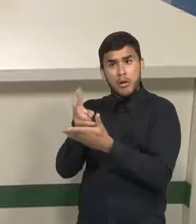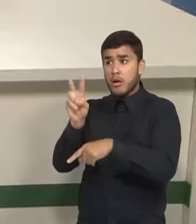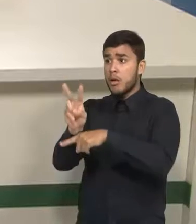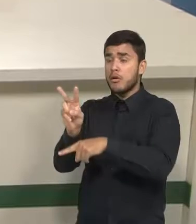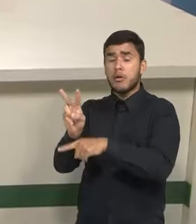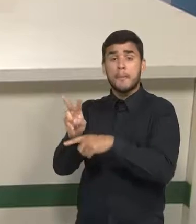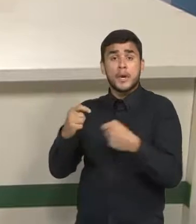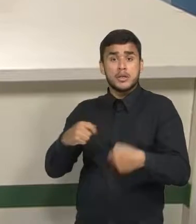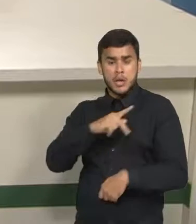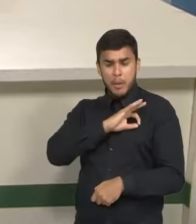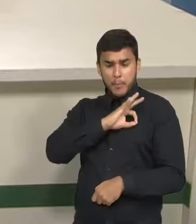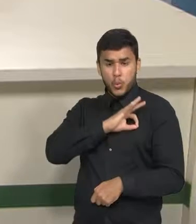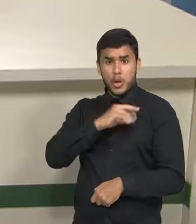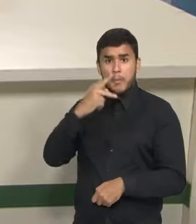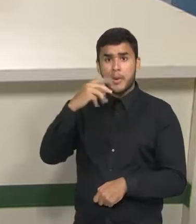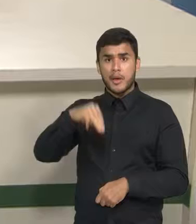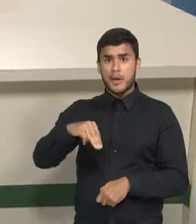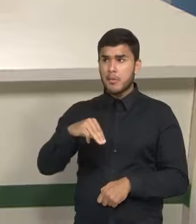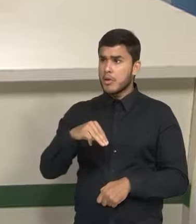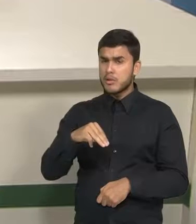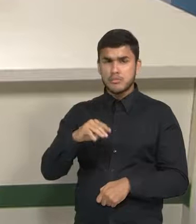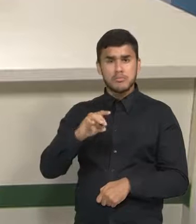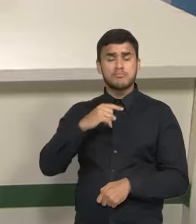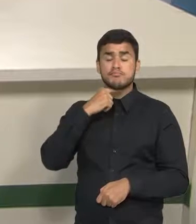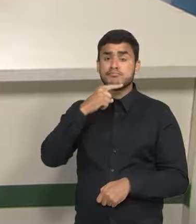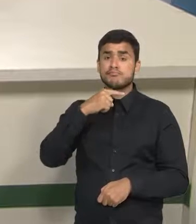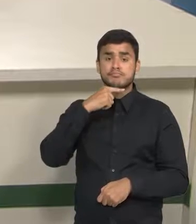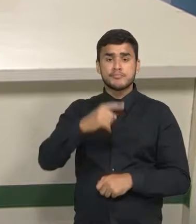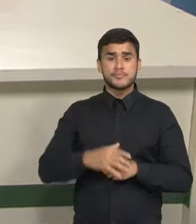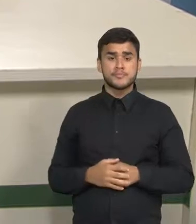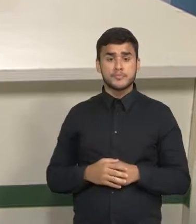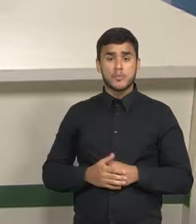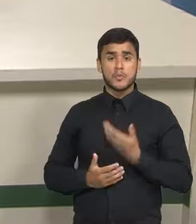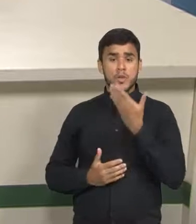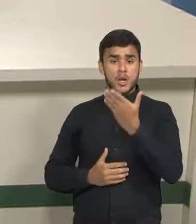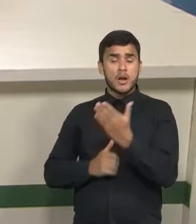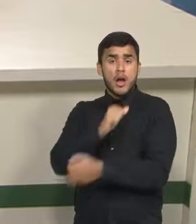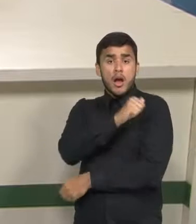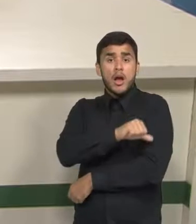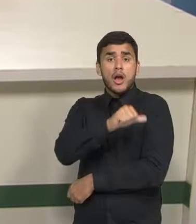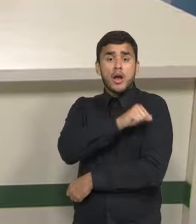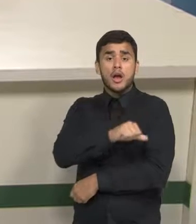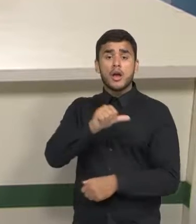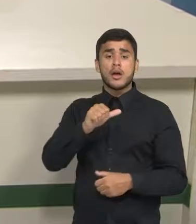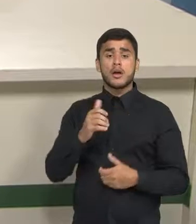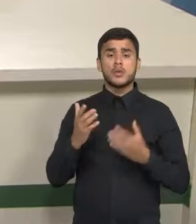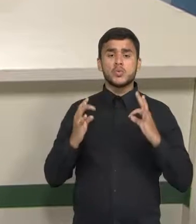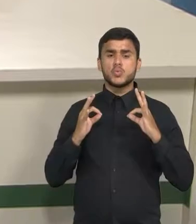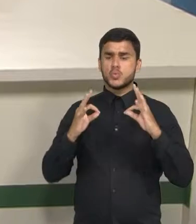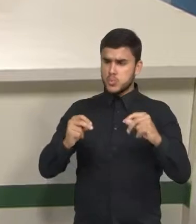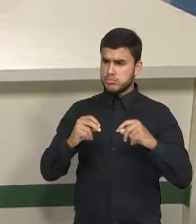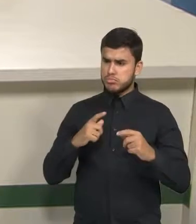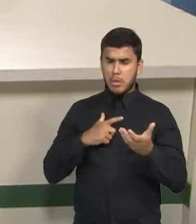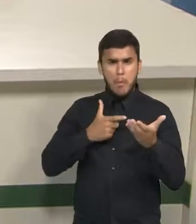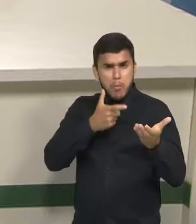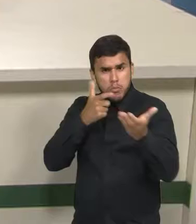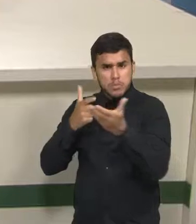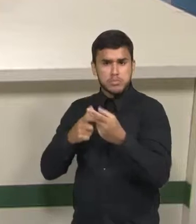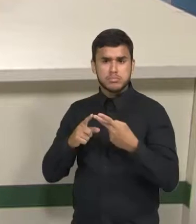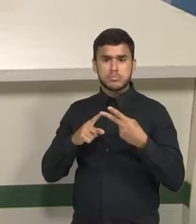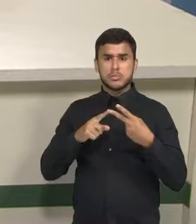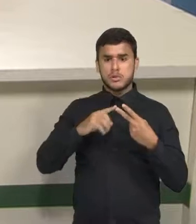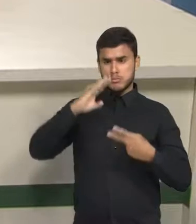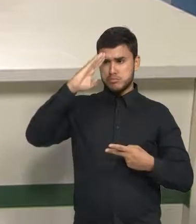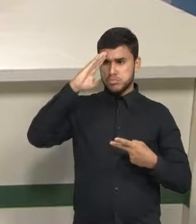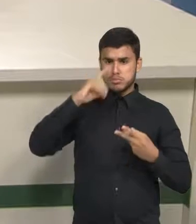o Rio tem os maiores batalhões, inclusive batalhão de elite, fuzileiro, até tudo lá.